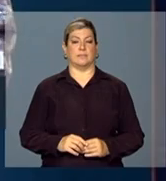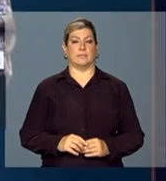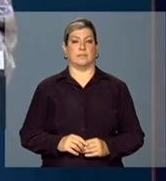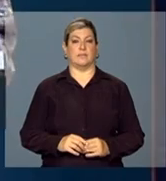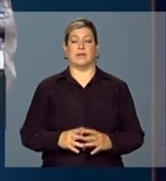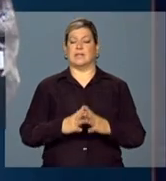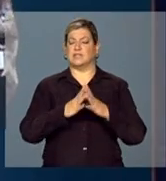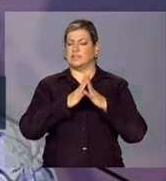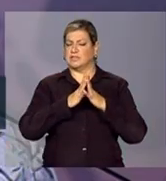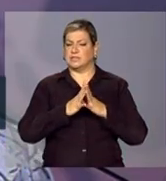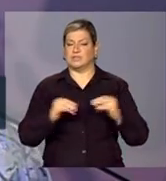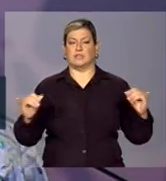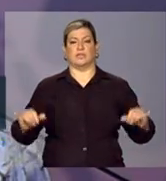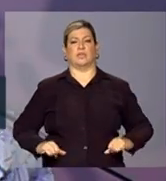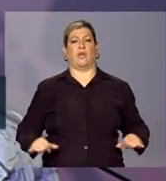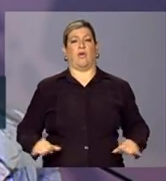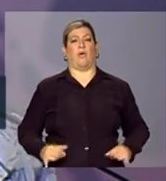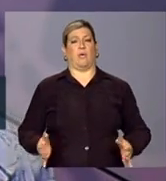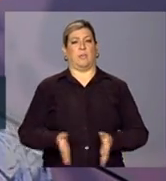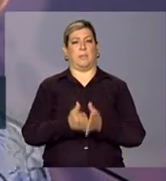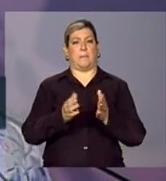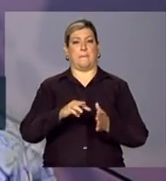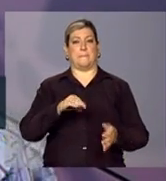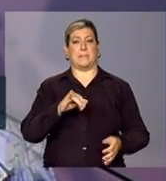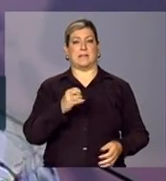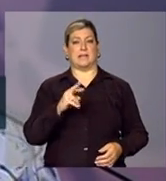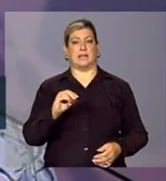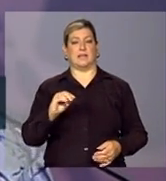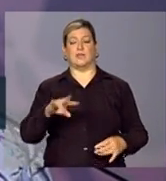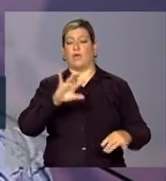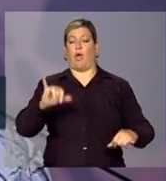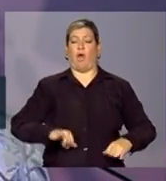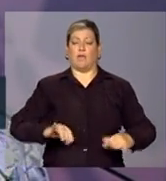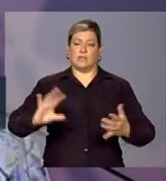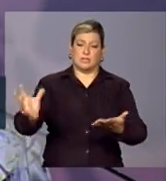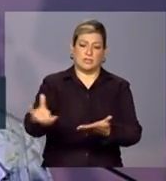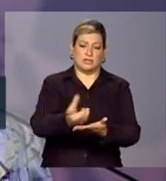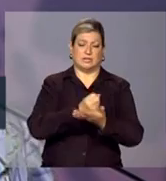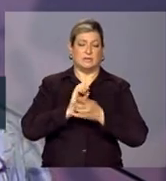eliminar da miséria e tirar da miséria,